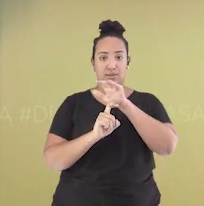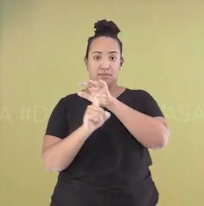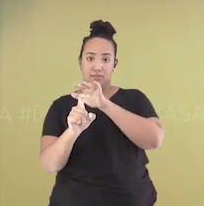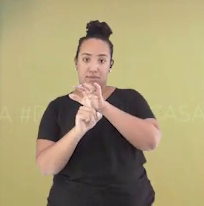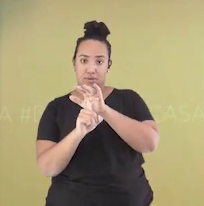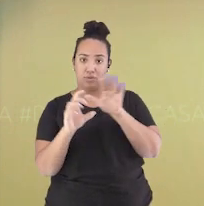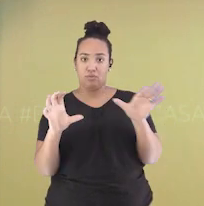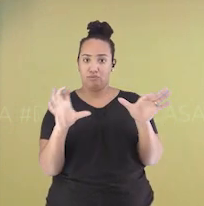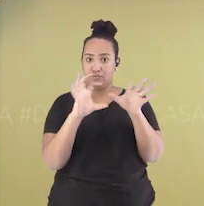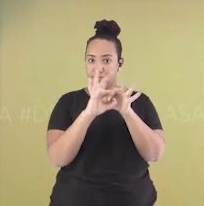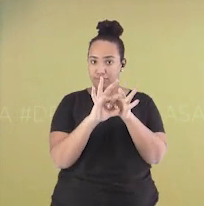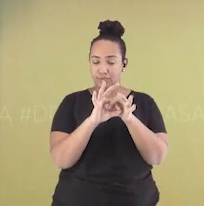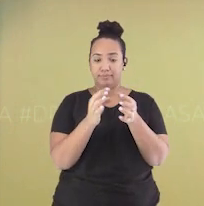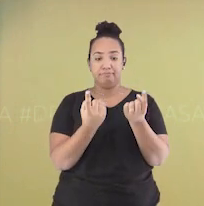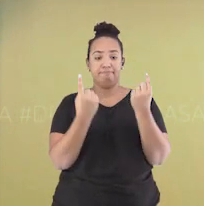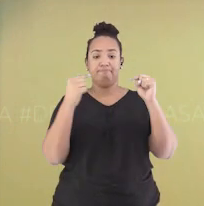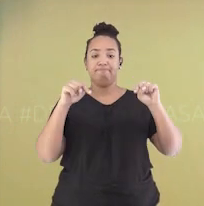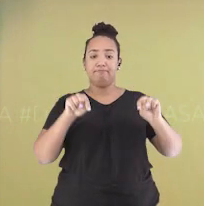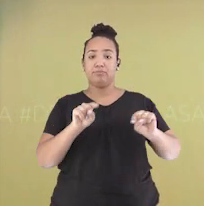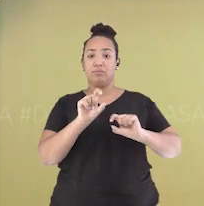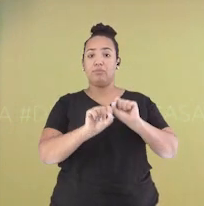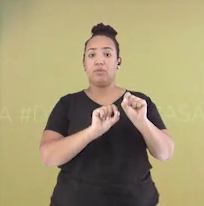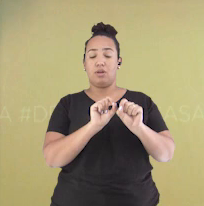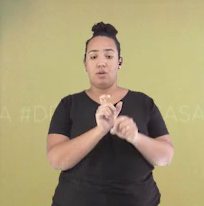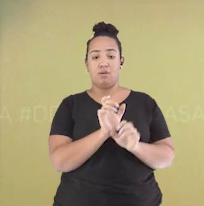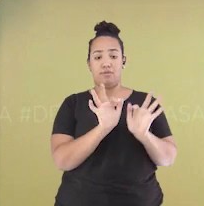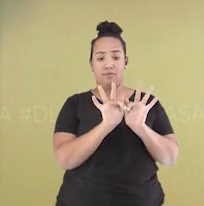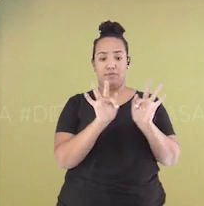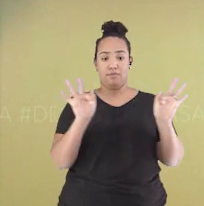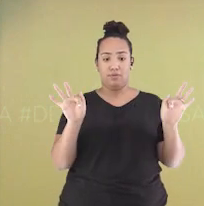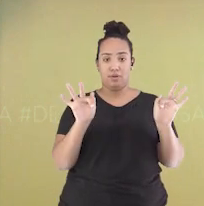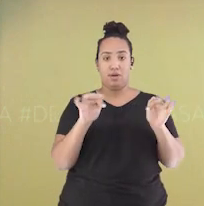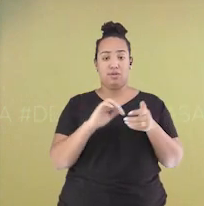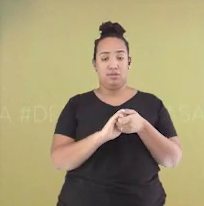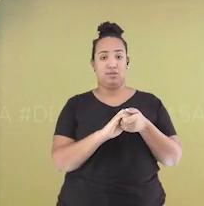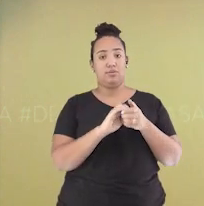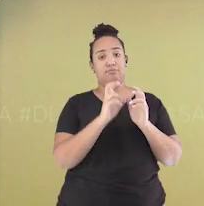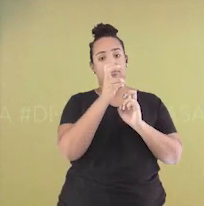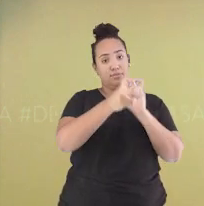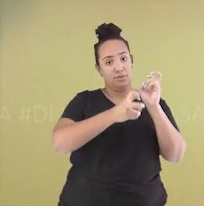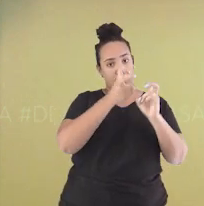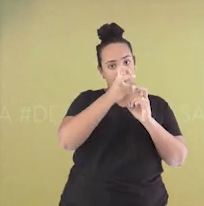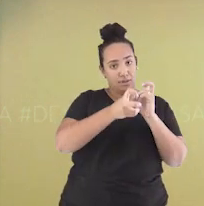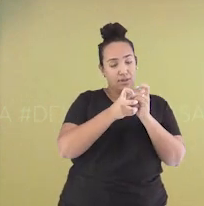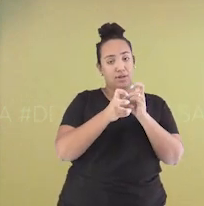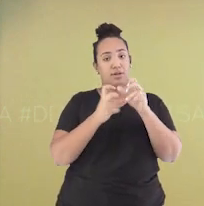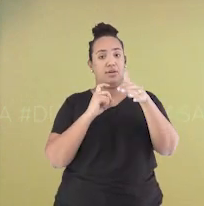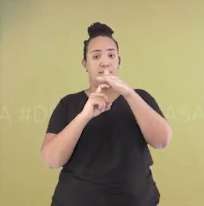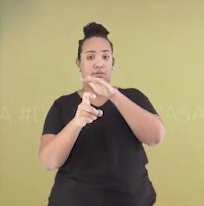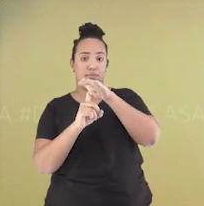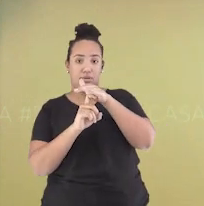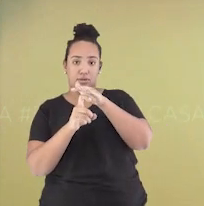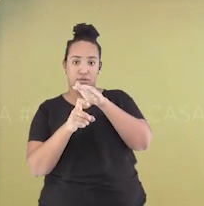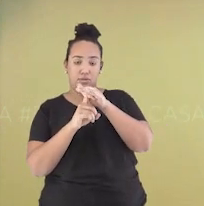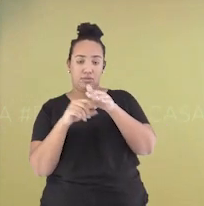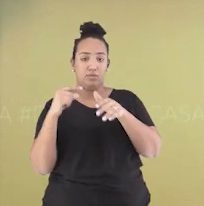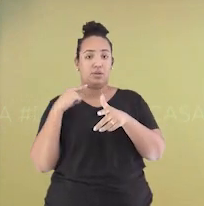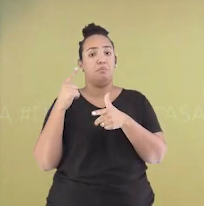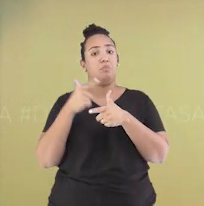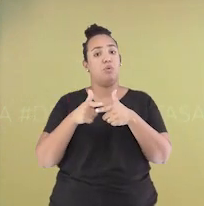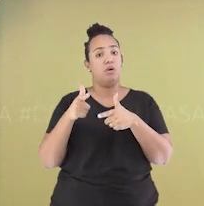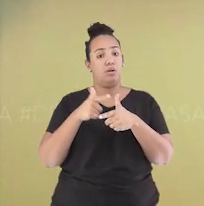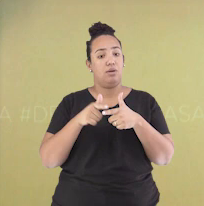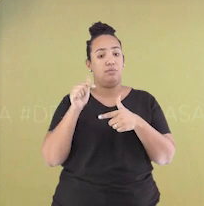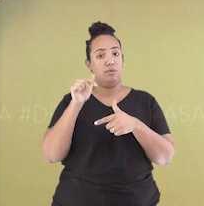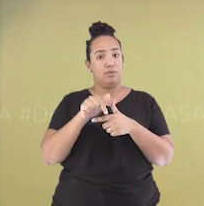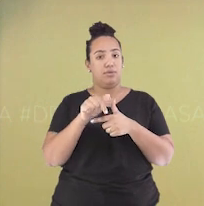palavras trens e metrô. Já a segunda conjunção une as orações trens e metrô sofrem pane e vagões viram